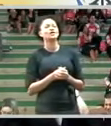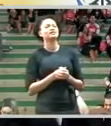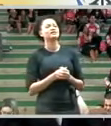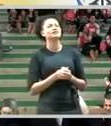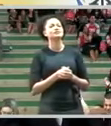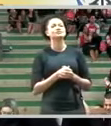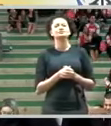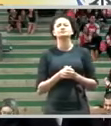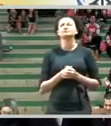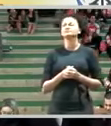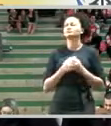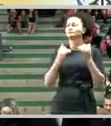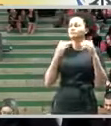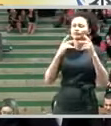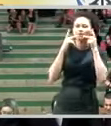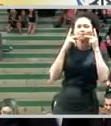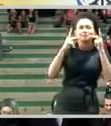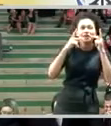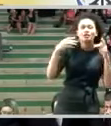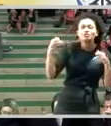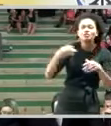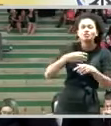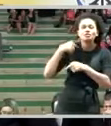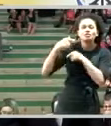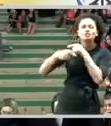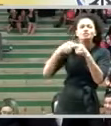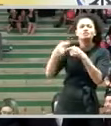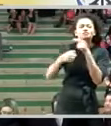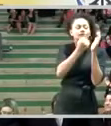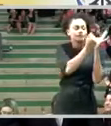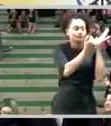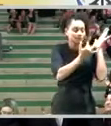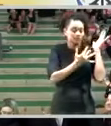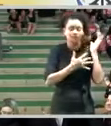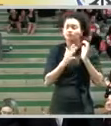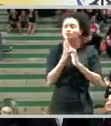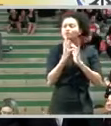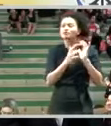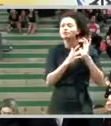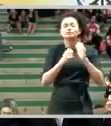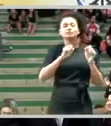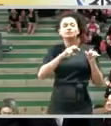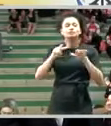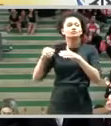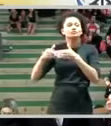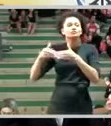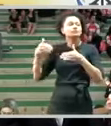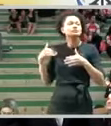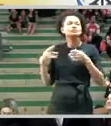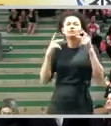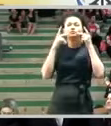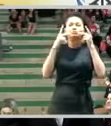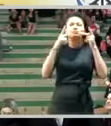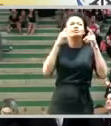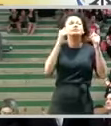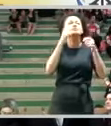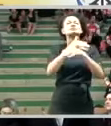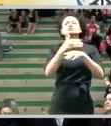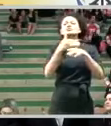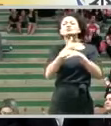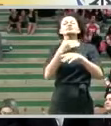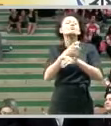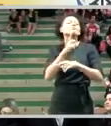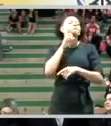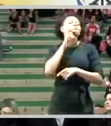Eu vou dizer algo que eu estou pregando para a nova geração, debaixo do sangue de Jesus. Semana passada eu estava pregando em uma das cidades de Massachusetts, nos